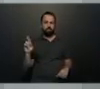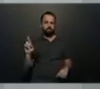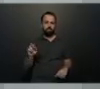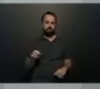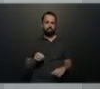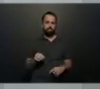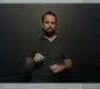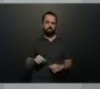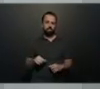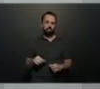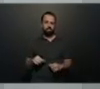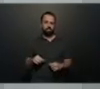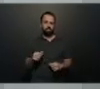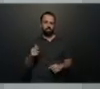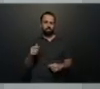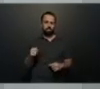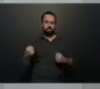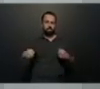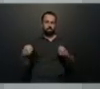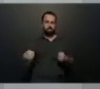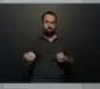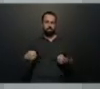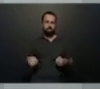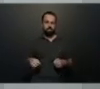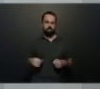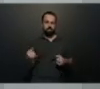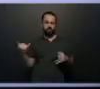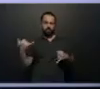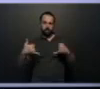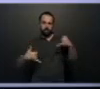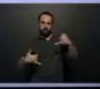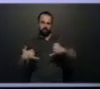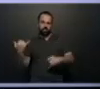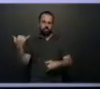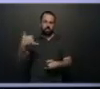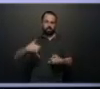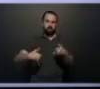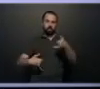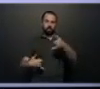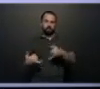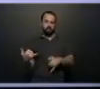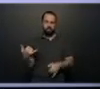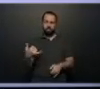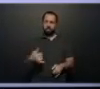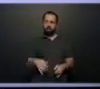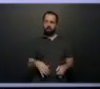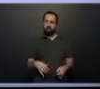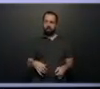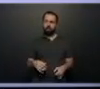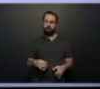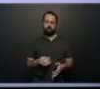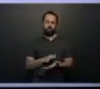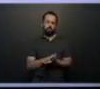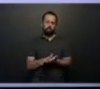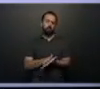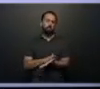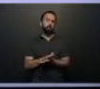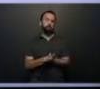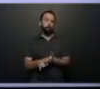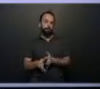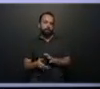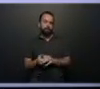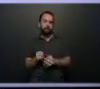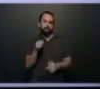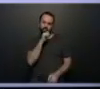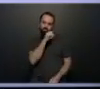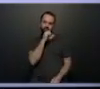químicos. Tomar um banho. Você vai tomar um banho, escovar os dentes, lavar as mãos, mas